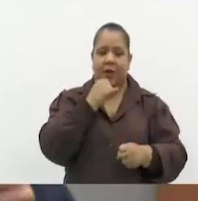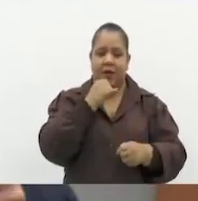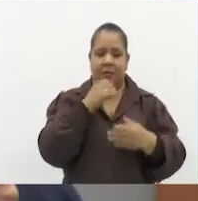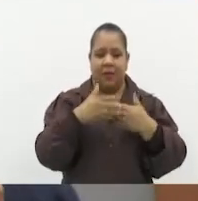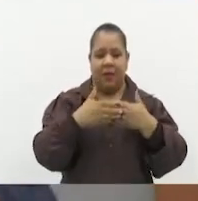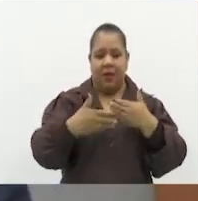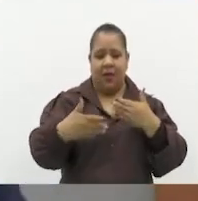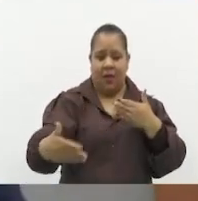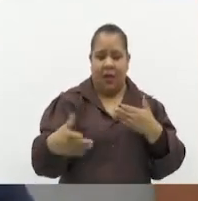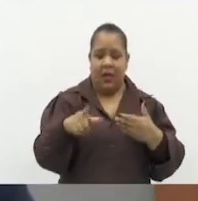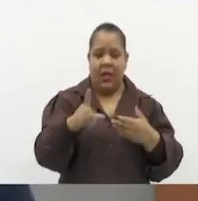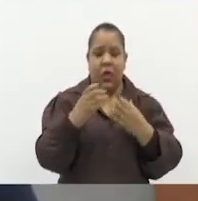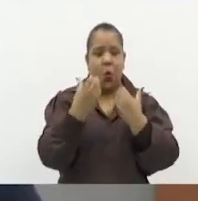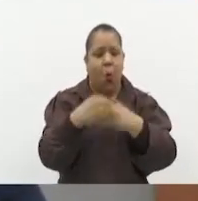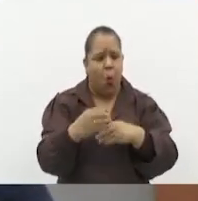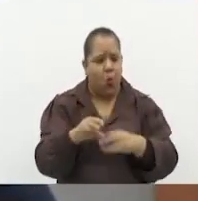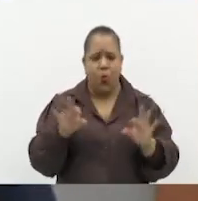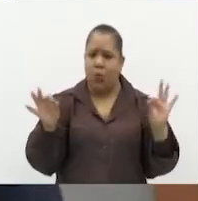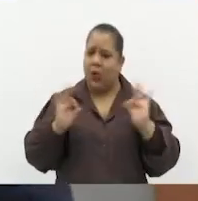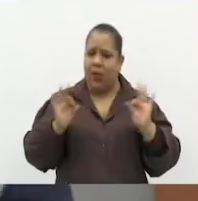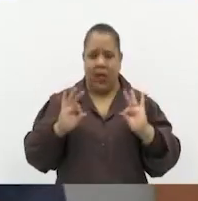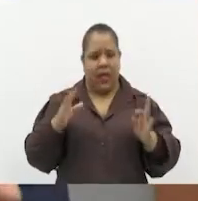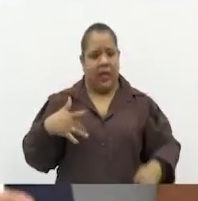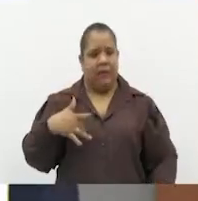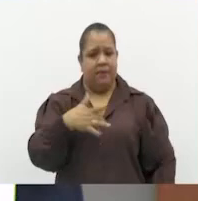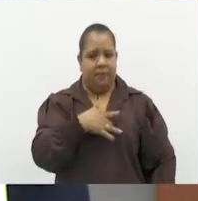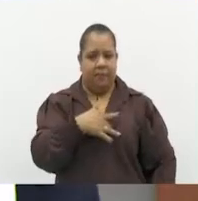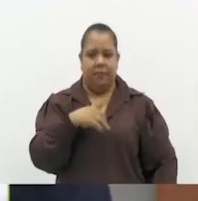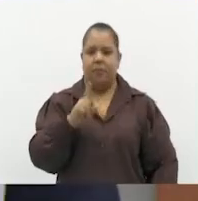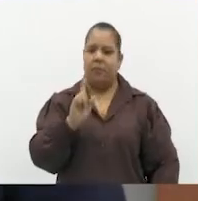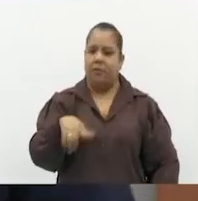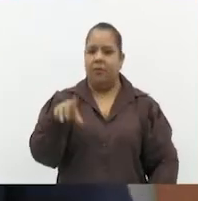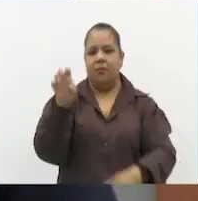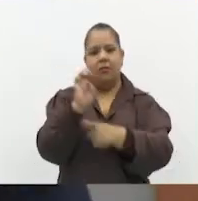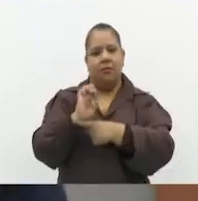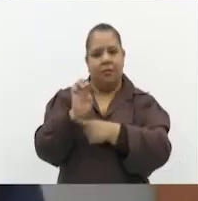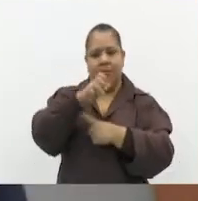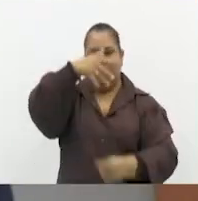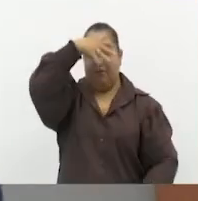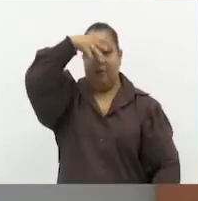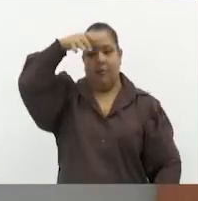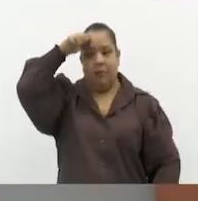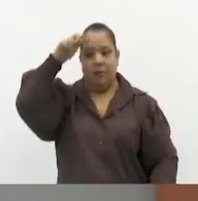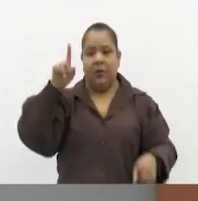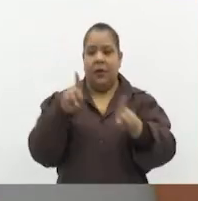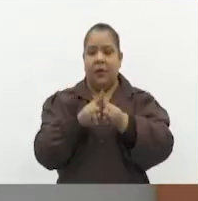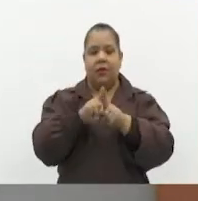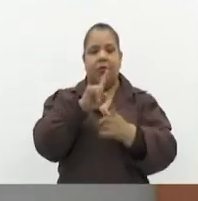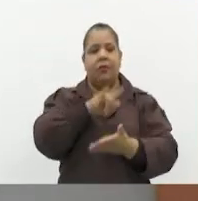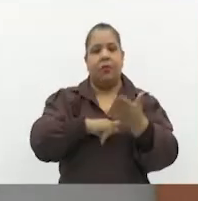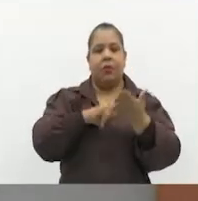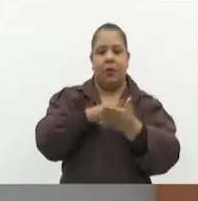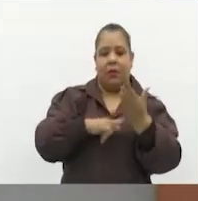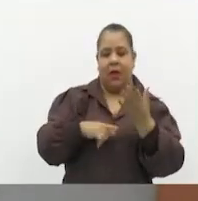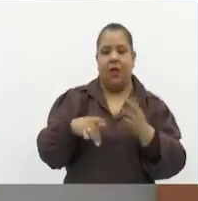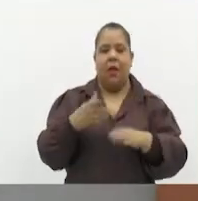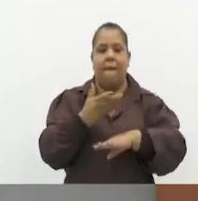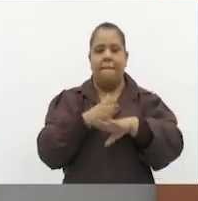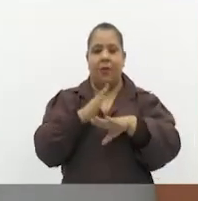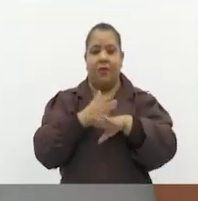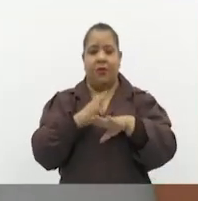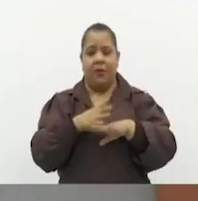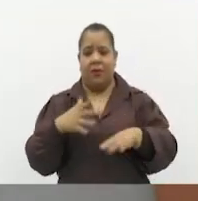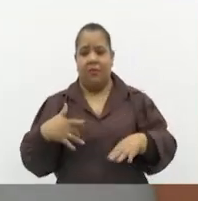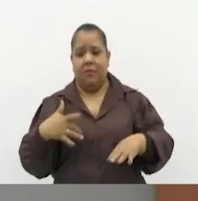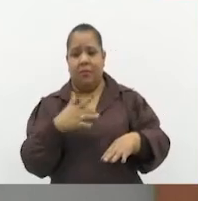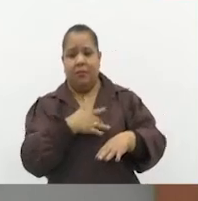sem concurso público na saúde do Estado. Contratação de profissionais da saúde não é a mesma coisa